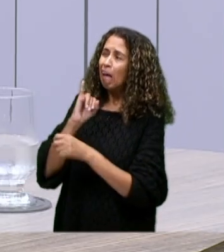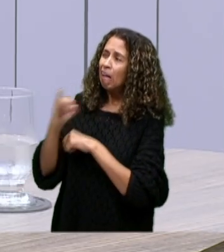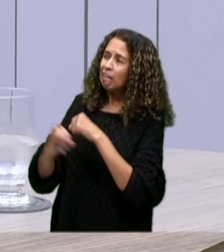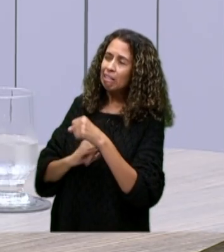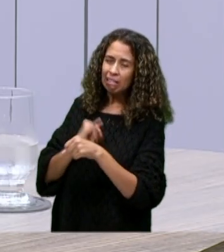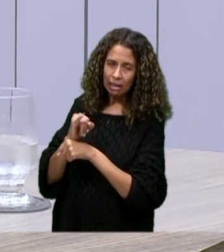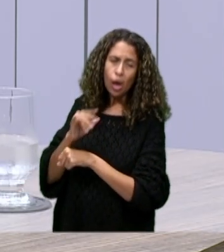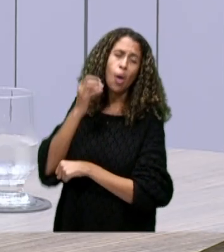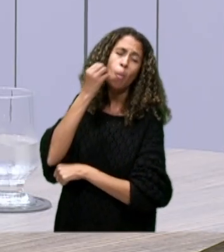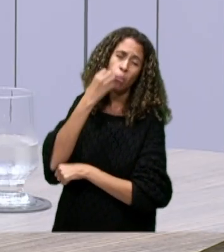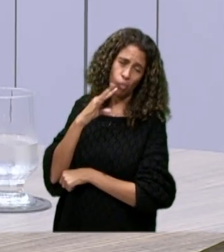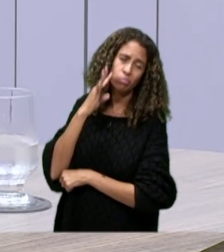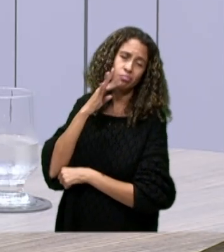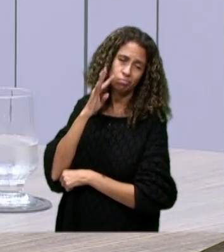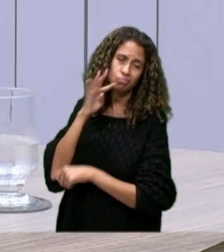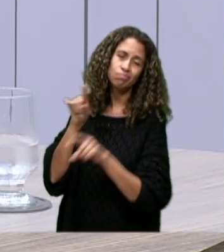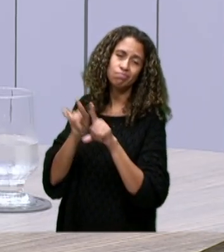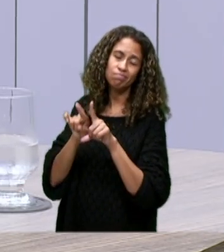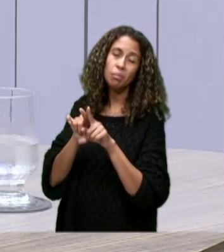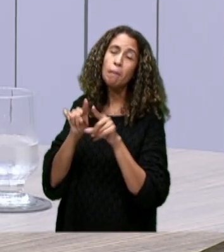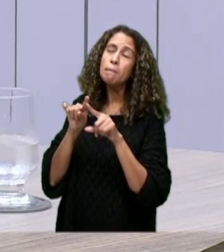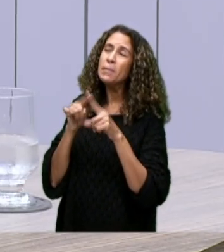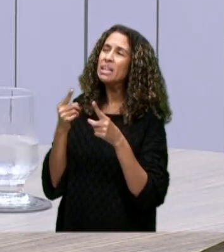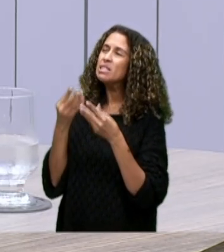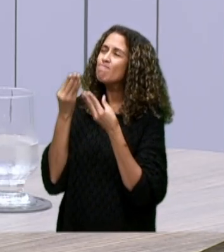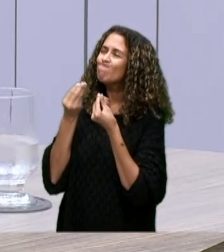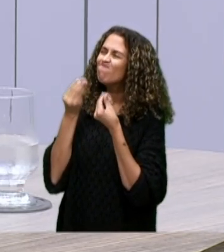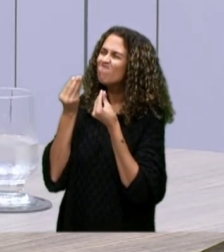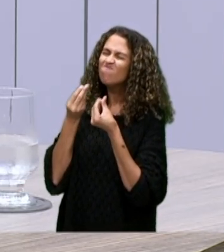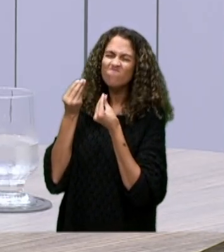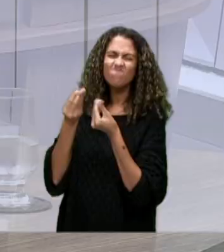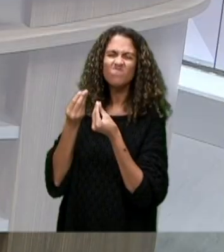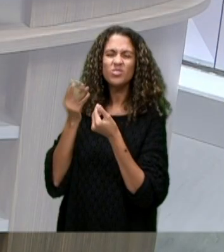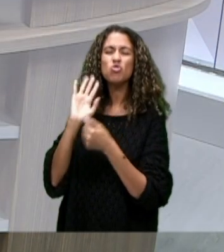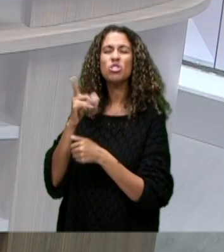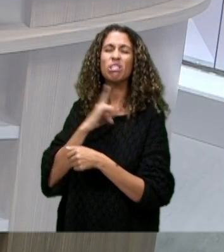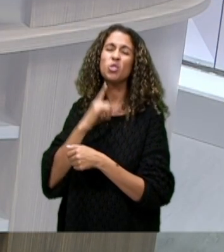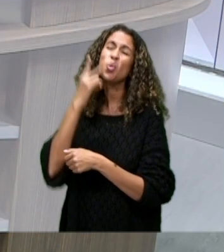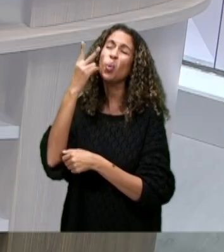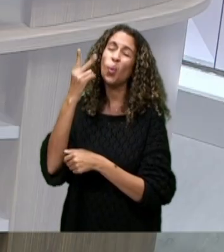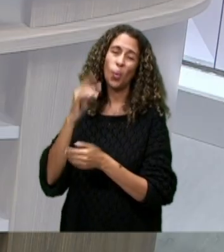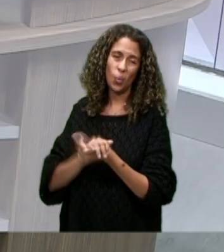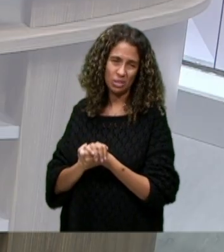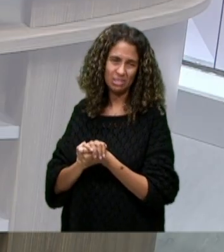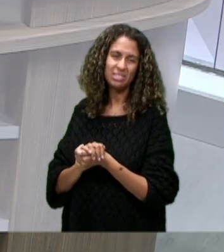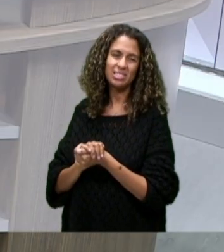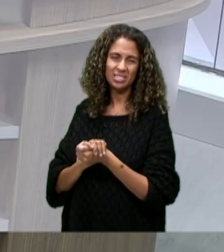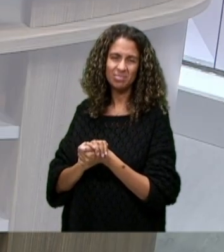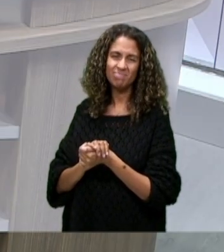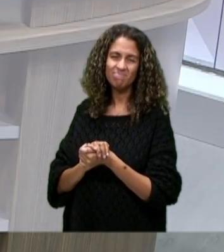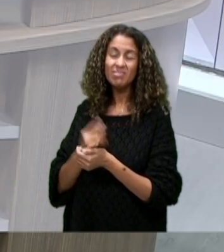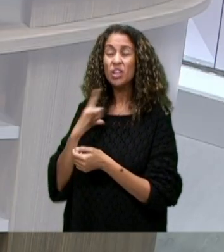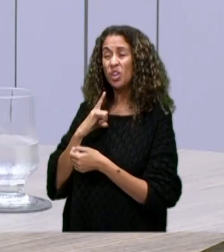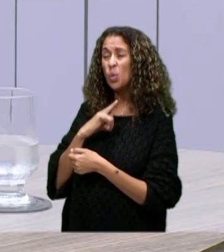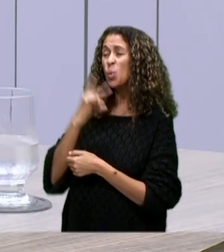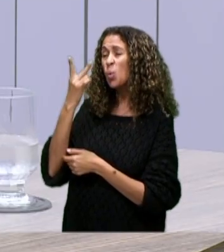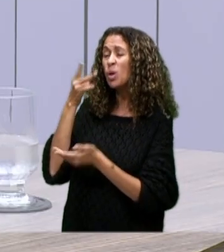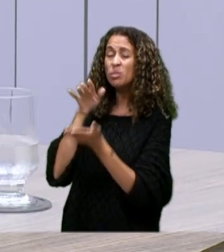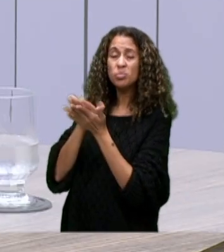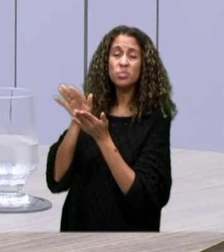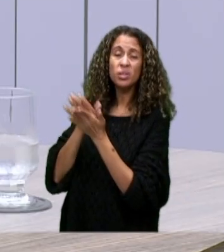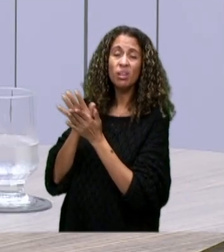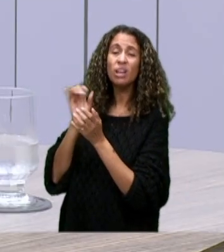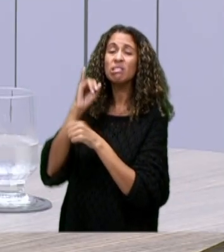é legal também, mas falta alguma coisa. Eu tenho já 2... Falta ter isso aqui, né? Eu tenho 2 livros publicados